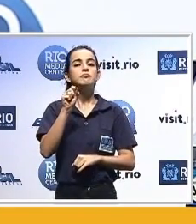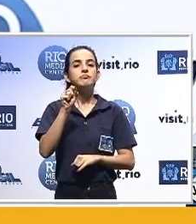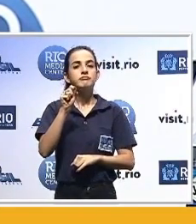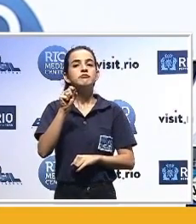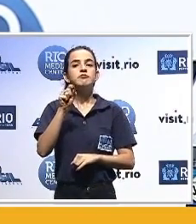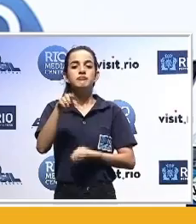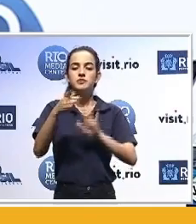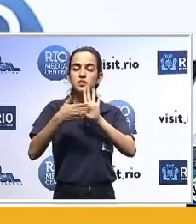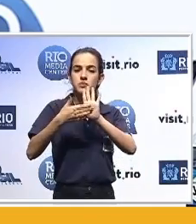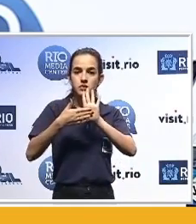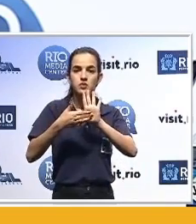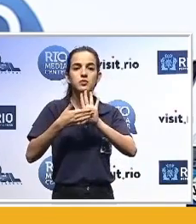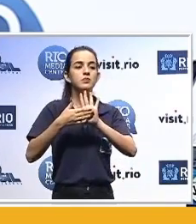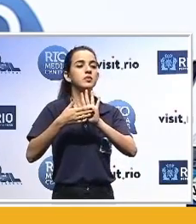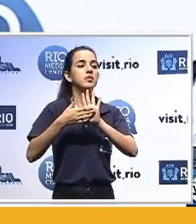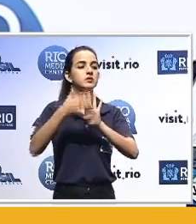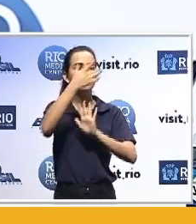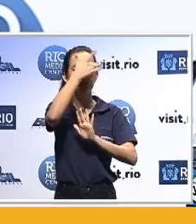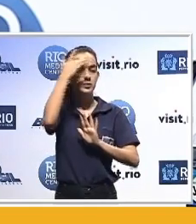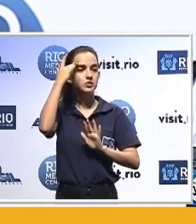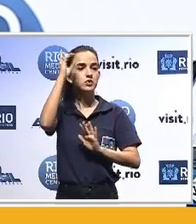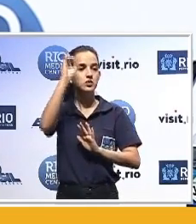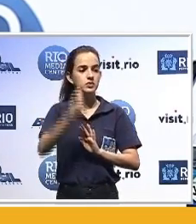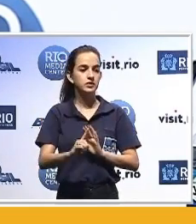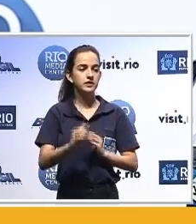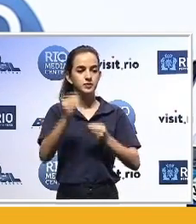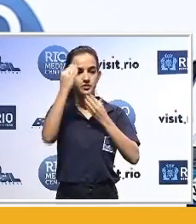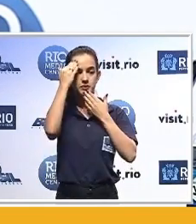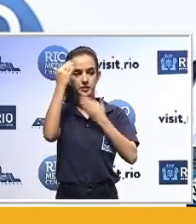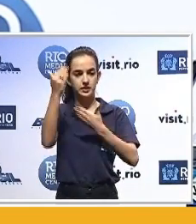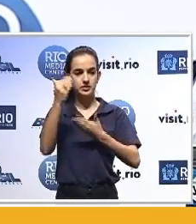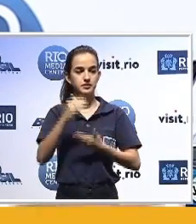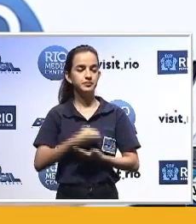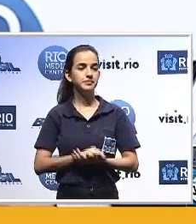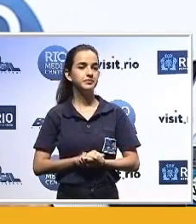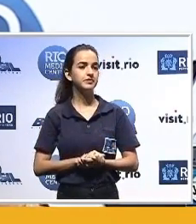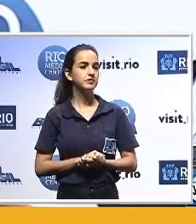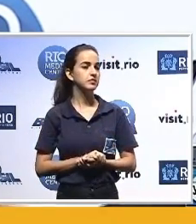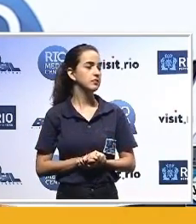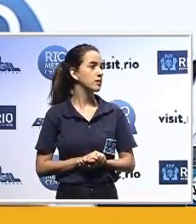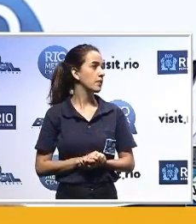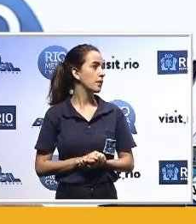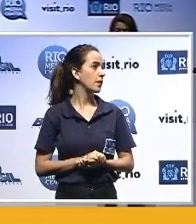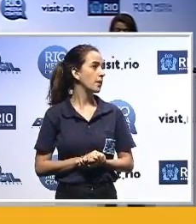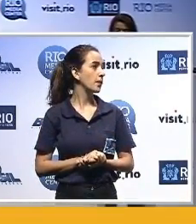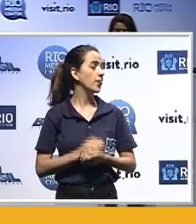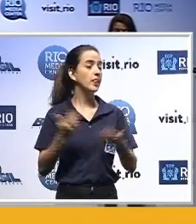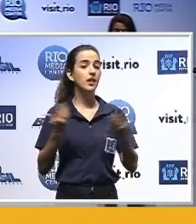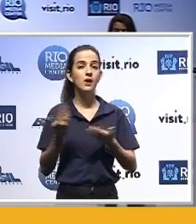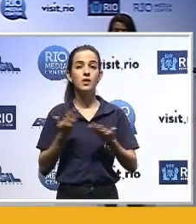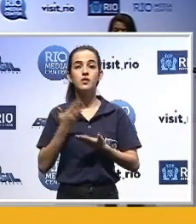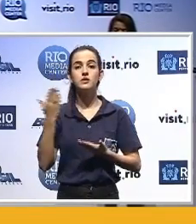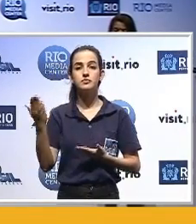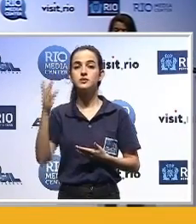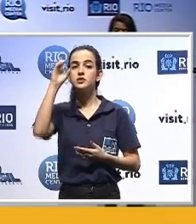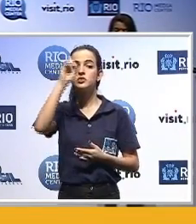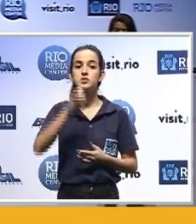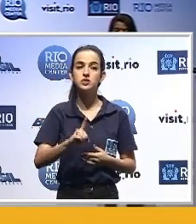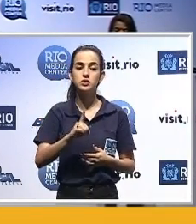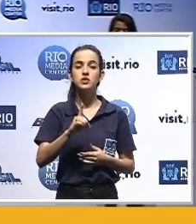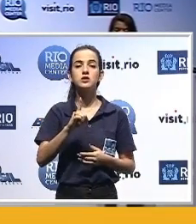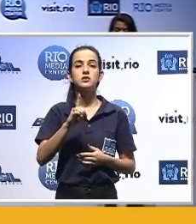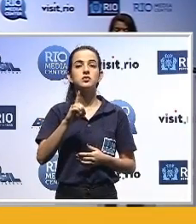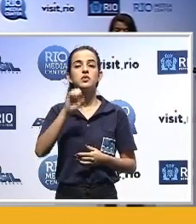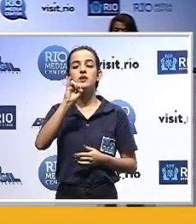esse programa que, como eu disse, começou já em 2011. Muito obrigado. Vamos ouvir agora a diretora do Ministério do Turismo, a